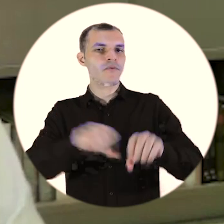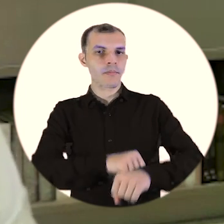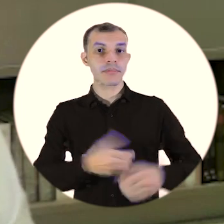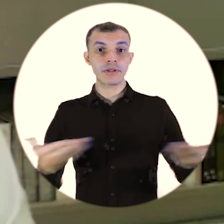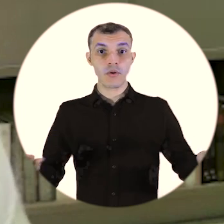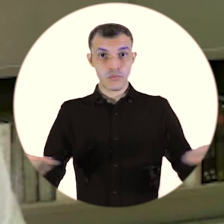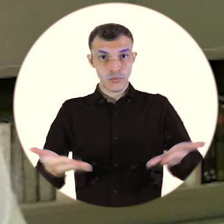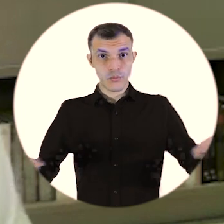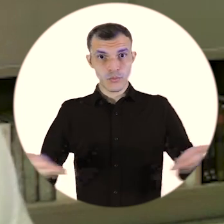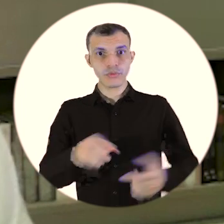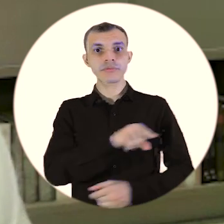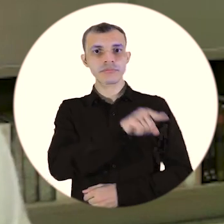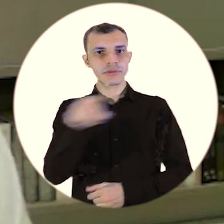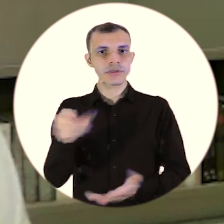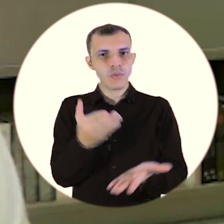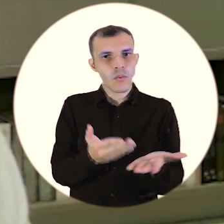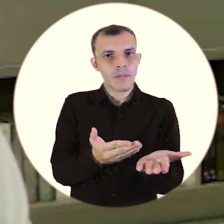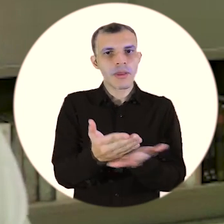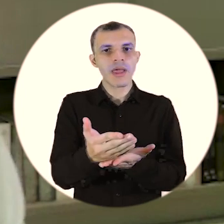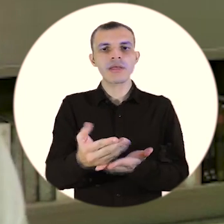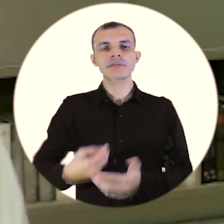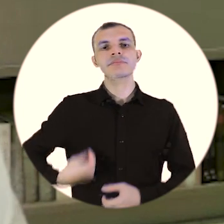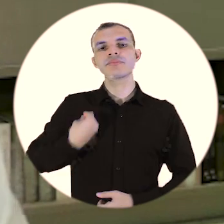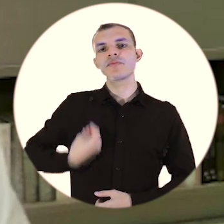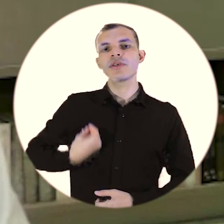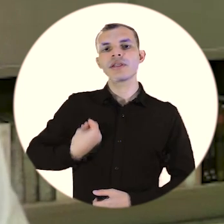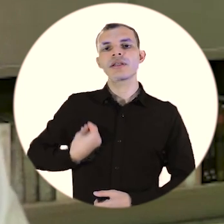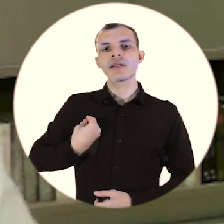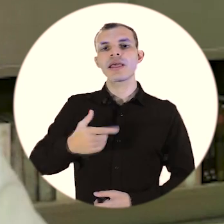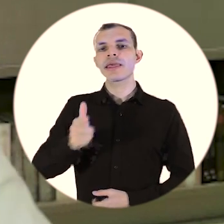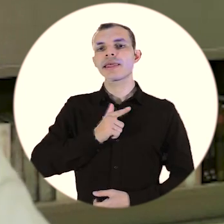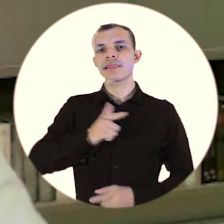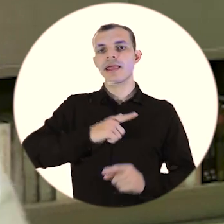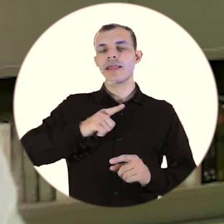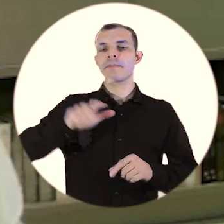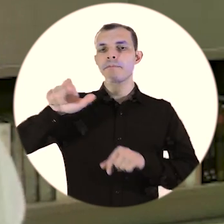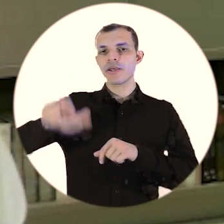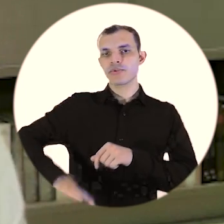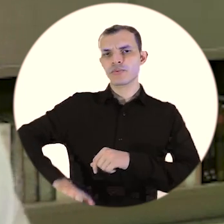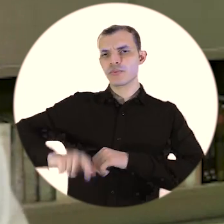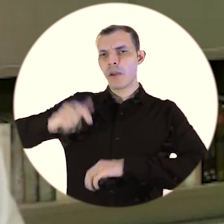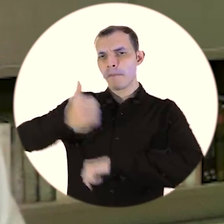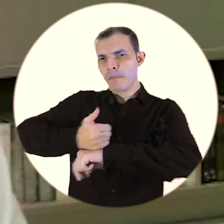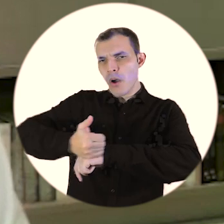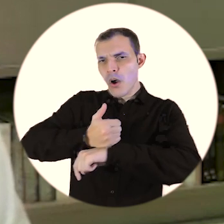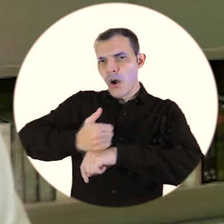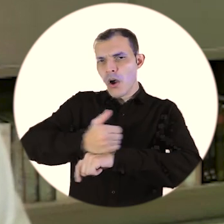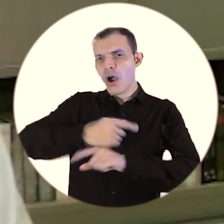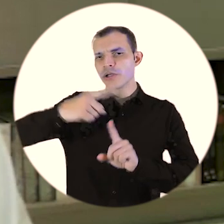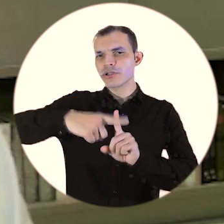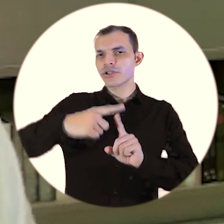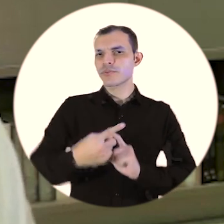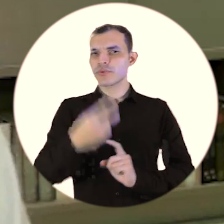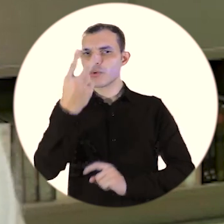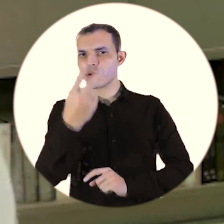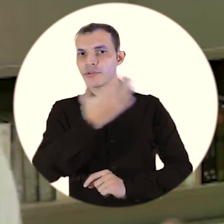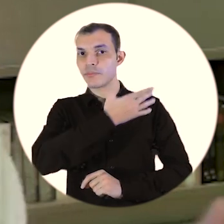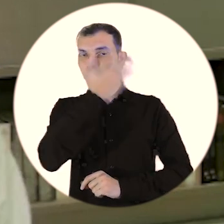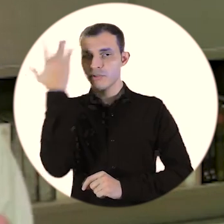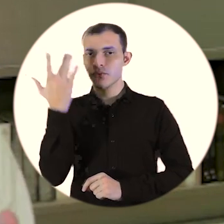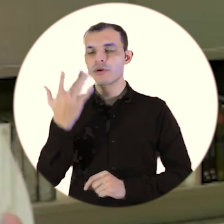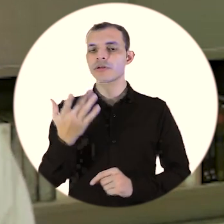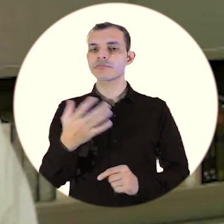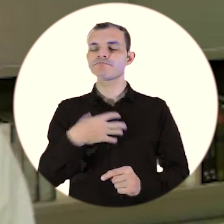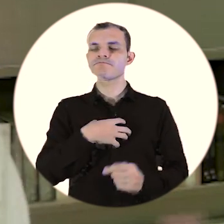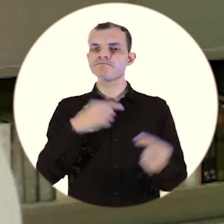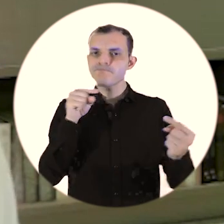advogado? Hoje, você começa a viver uma realidade onde você vai ter só dois tipos de profissionais. Aqueles que têm